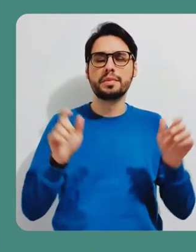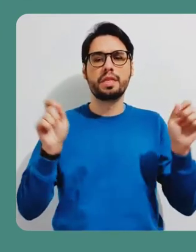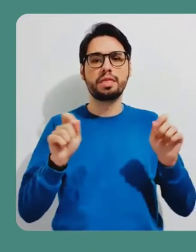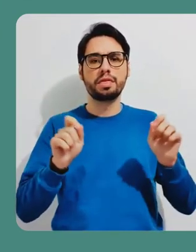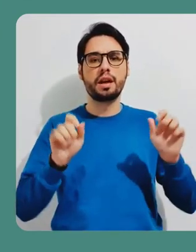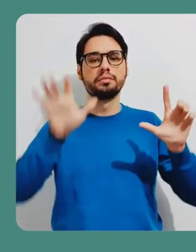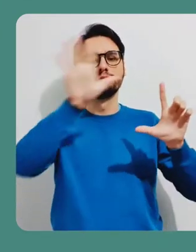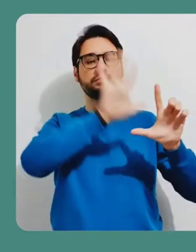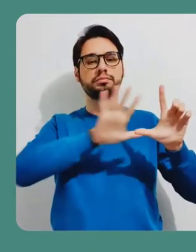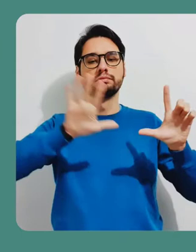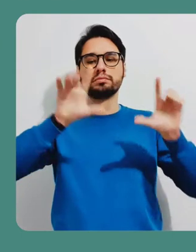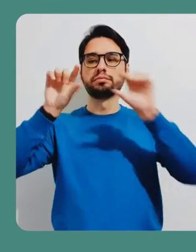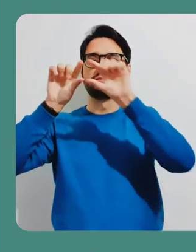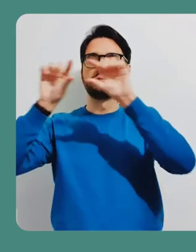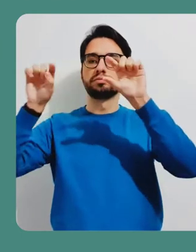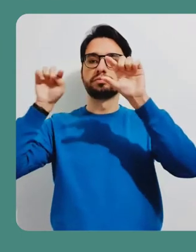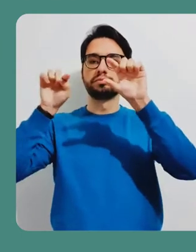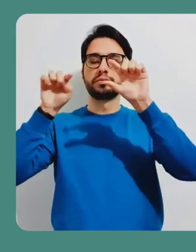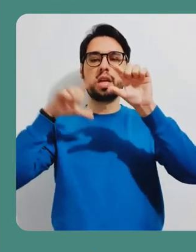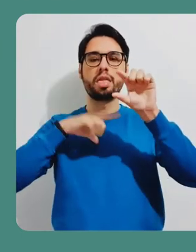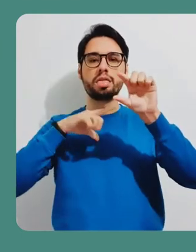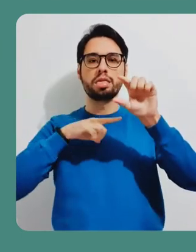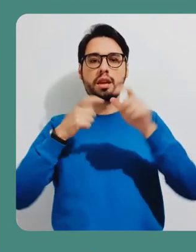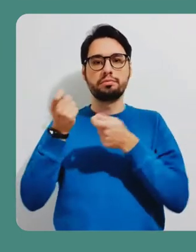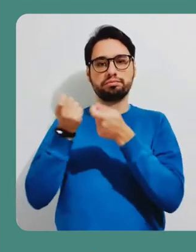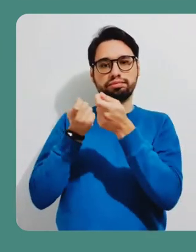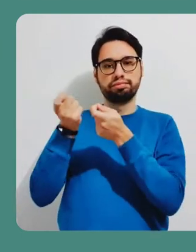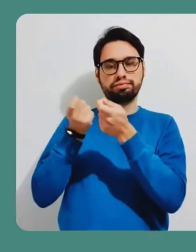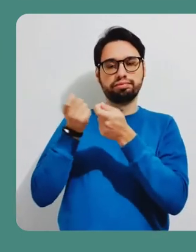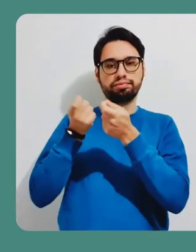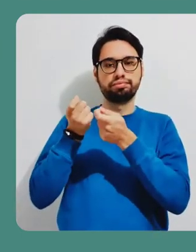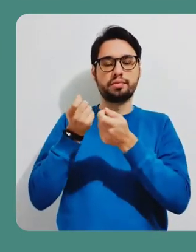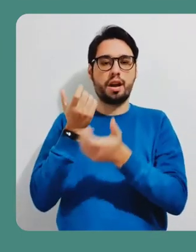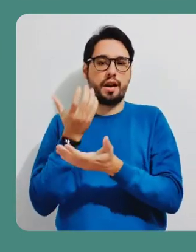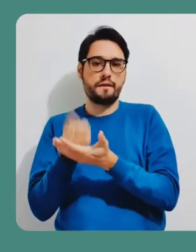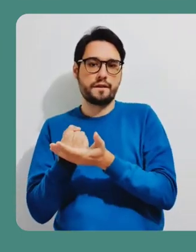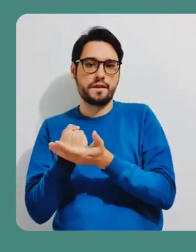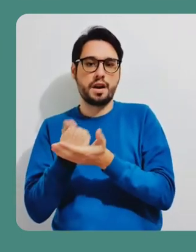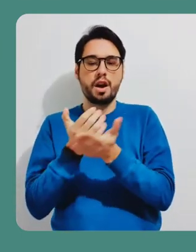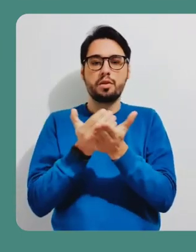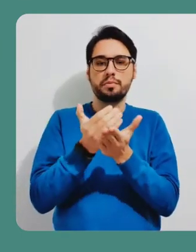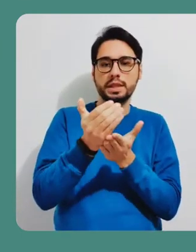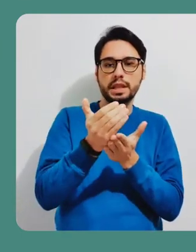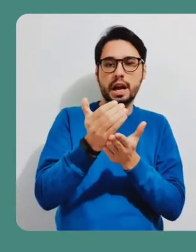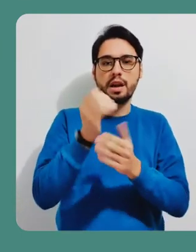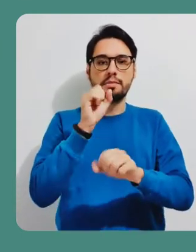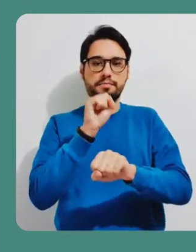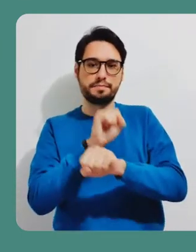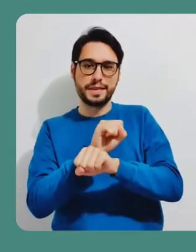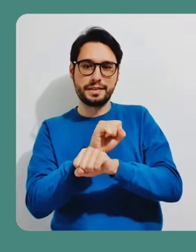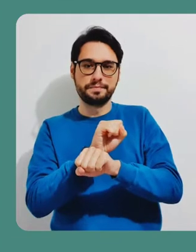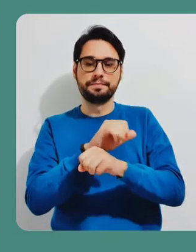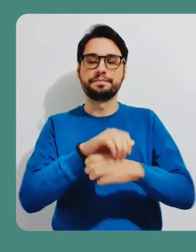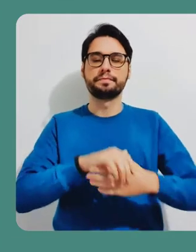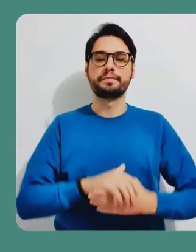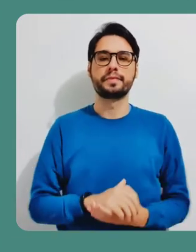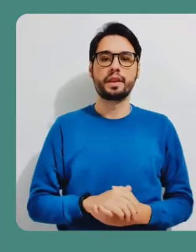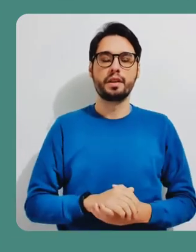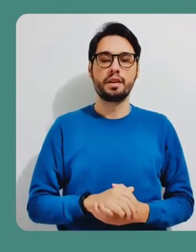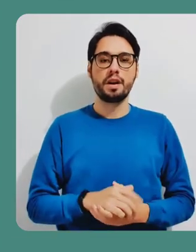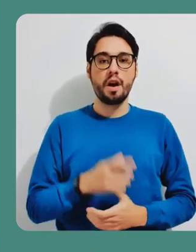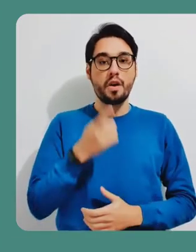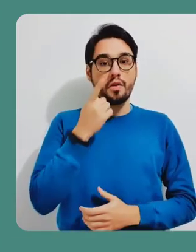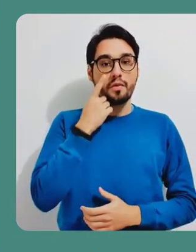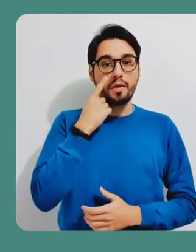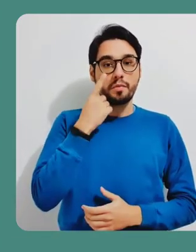ficam dispostos os controles de gravação gravar pausar e parar